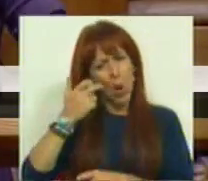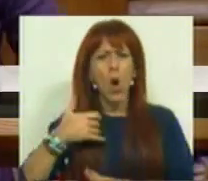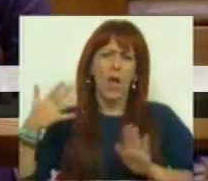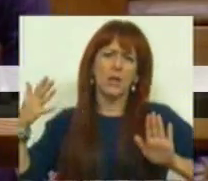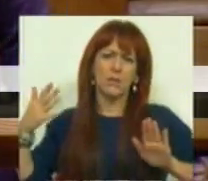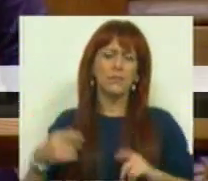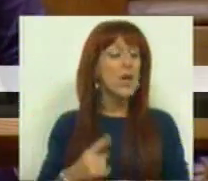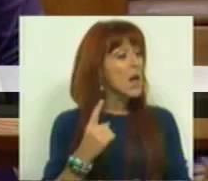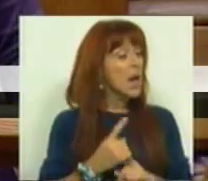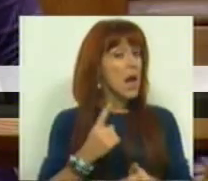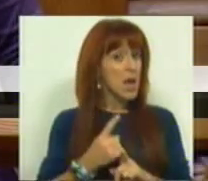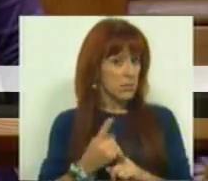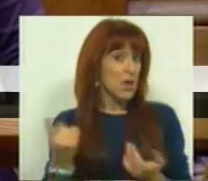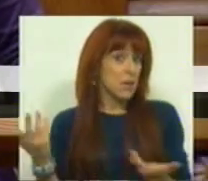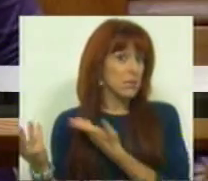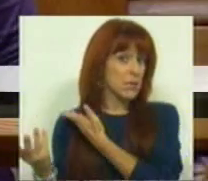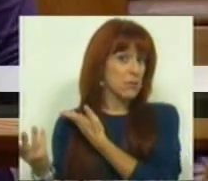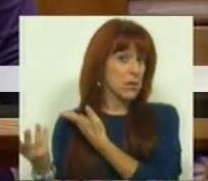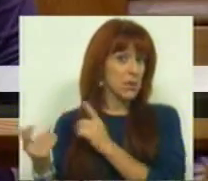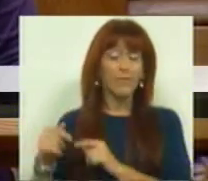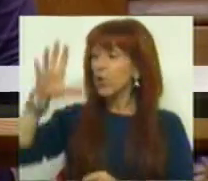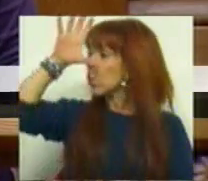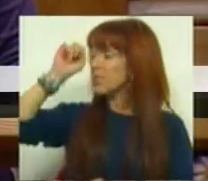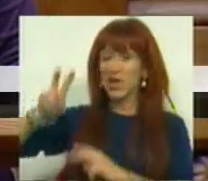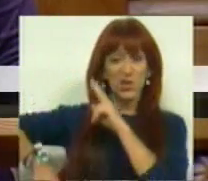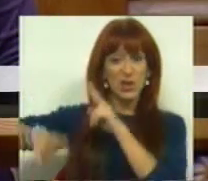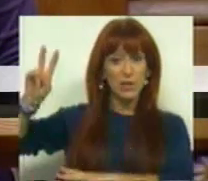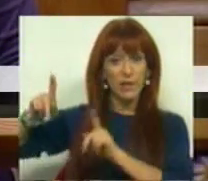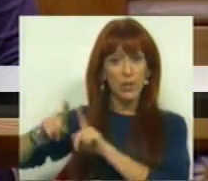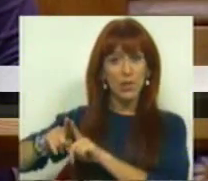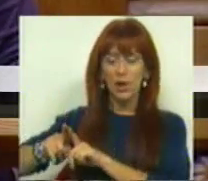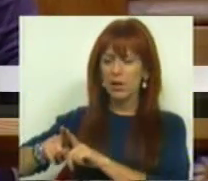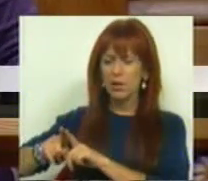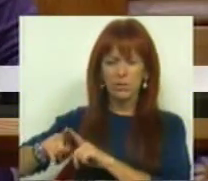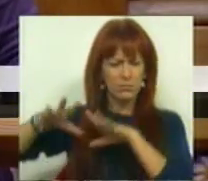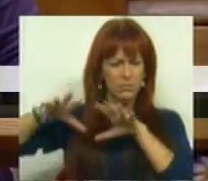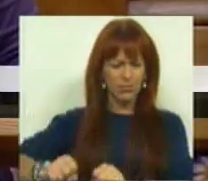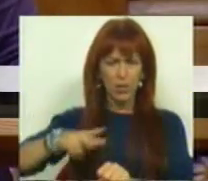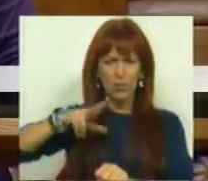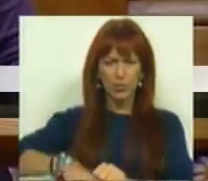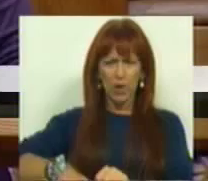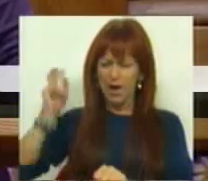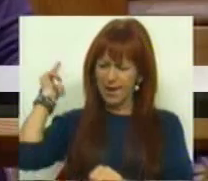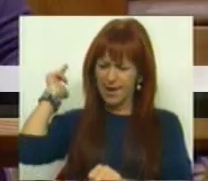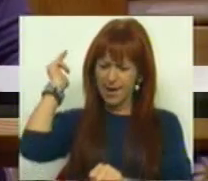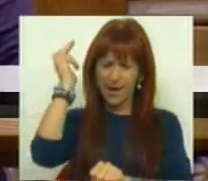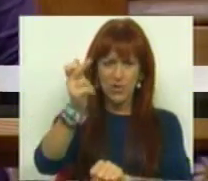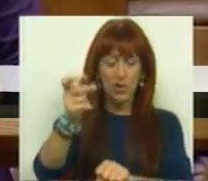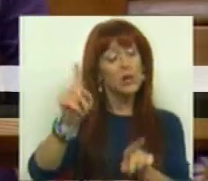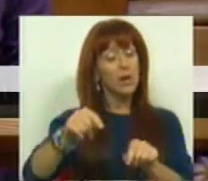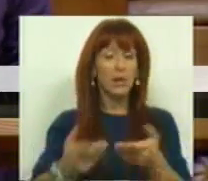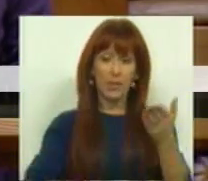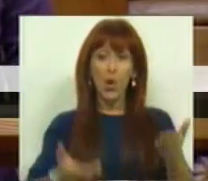honrados, os mesmos, aliás, em que o Ministro das Finanças, que tomou conta deste país durante décadas,